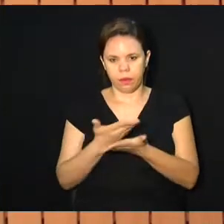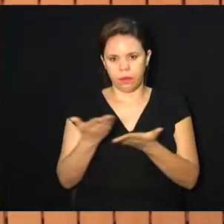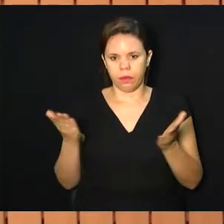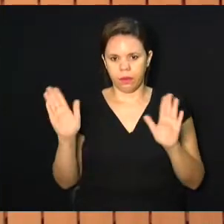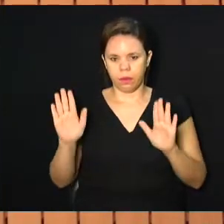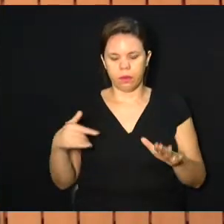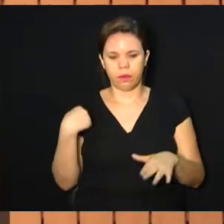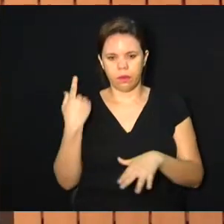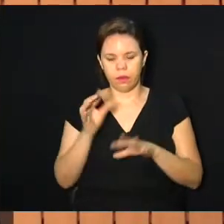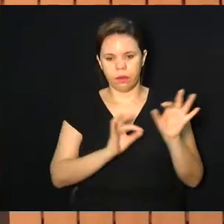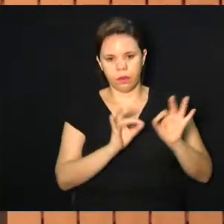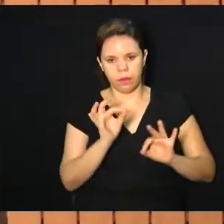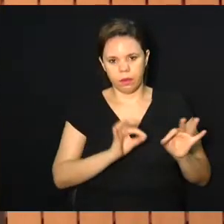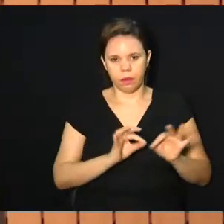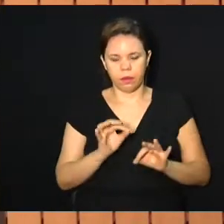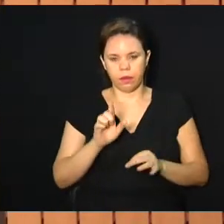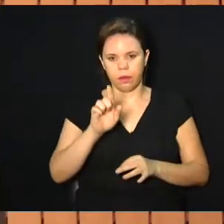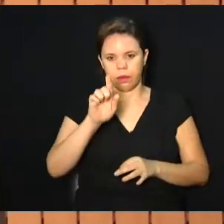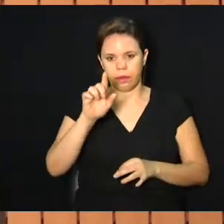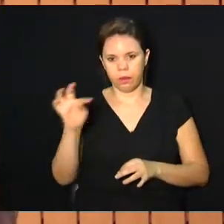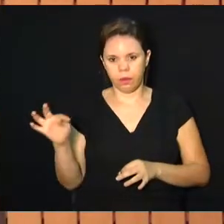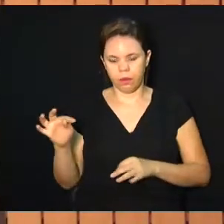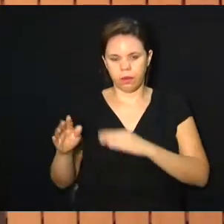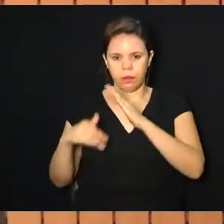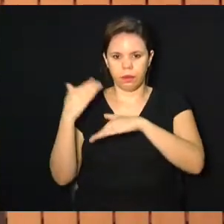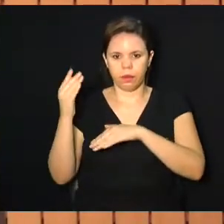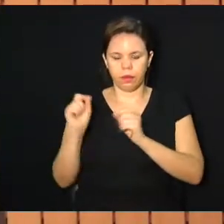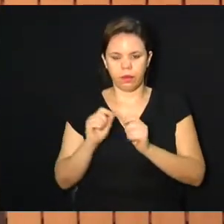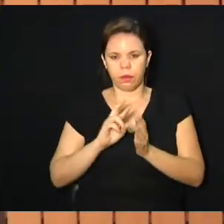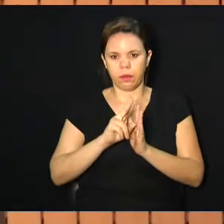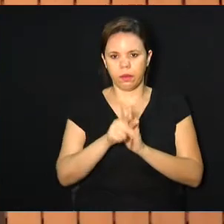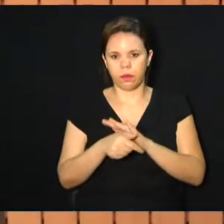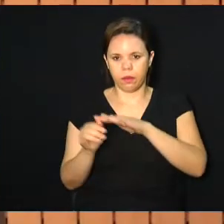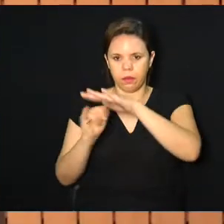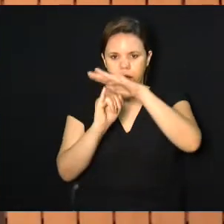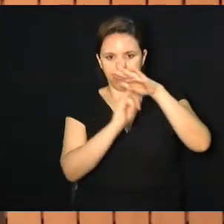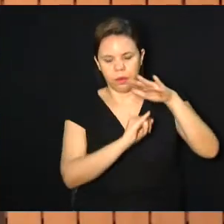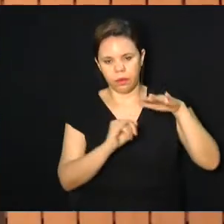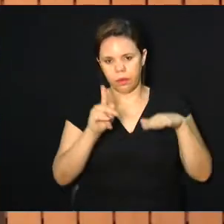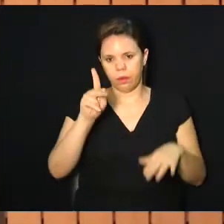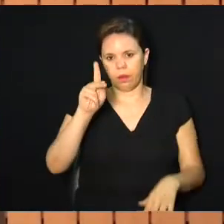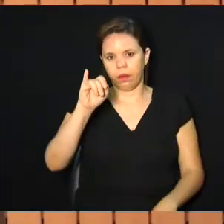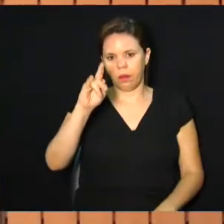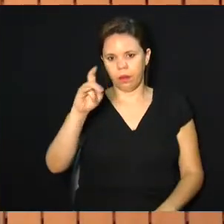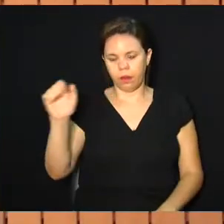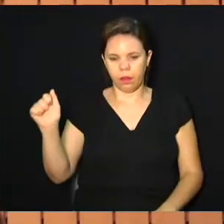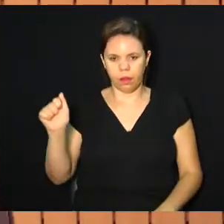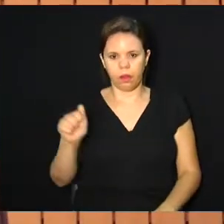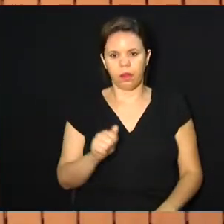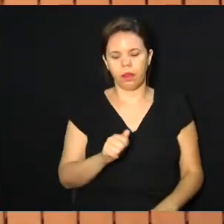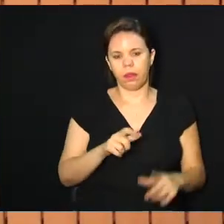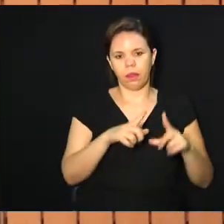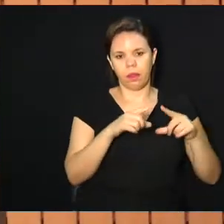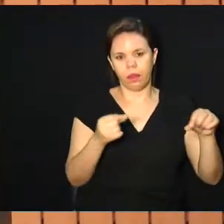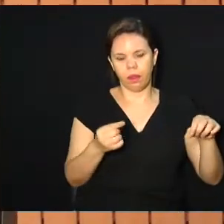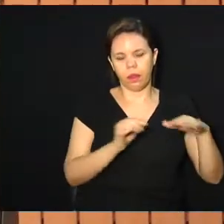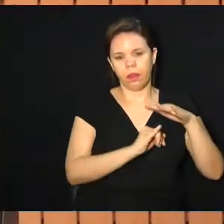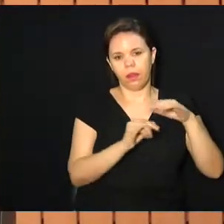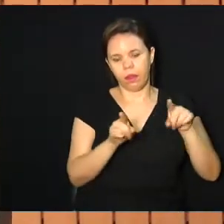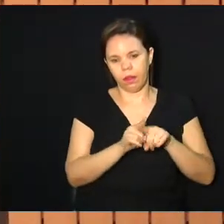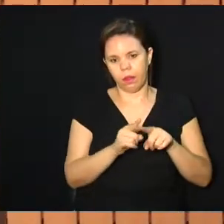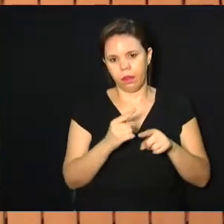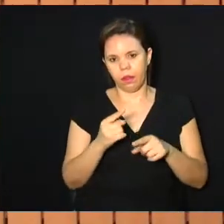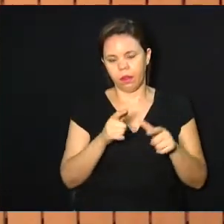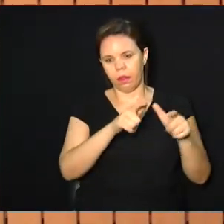a gente está organizando também um GT que está se construindo com várias entidades. O IPEA vai participar, o INESC de Brasília, Casa